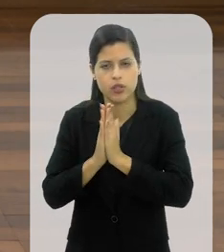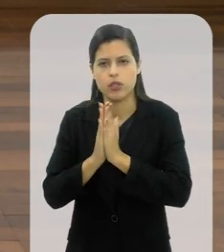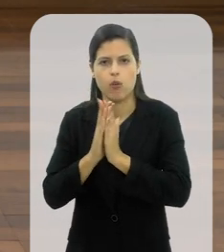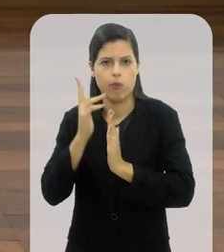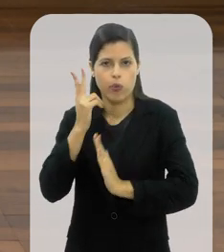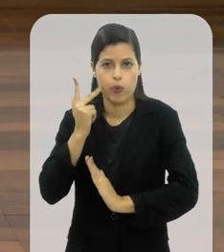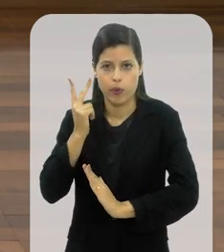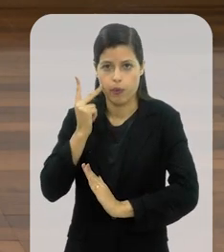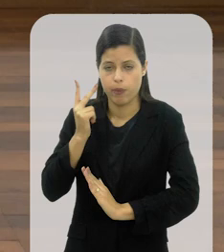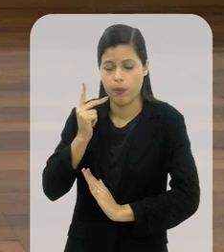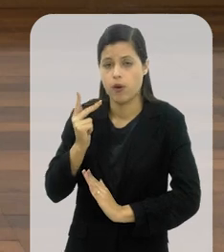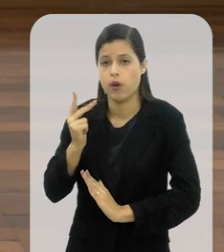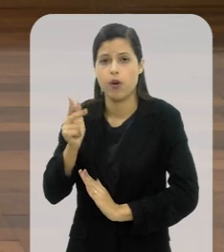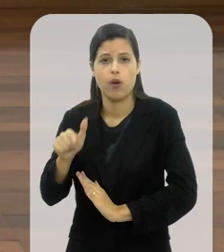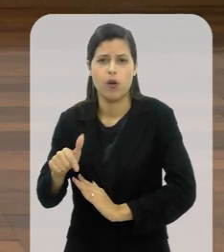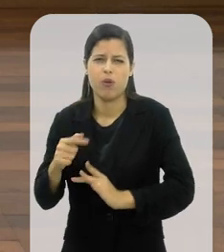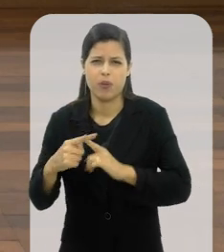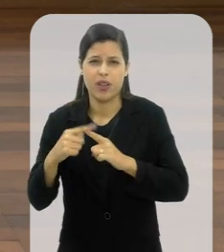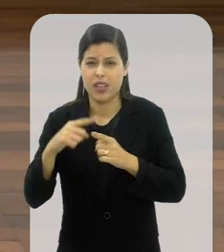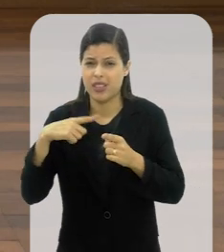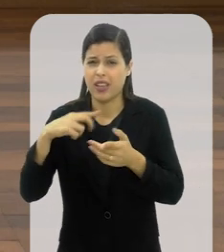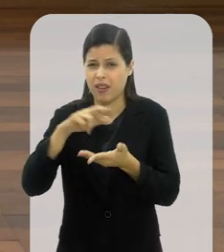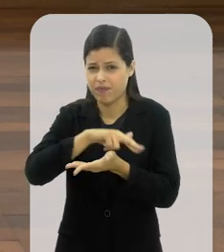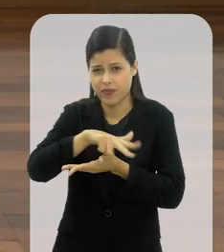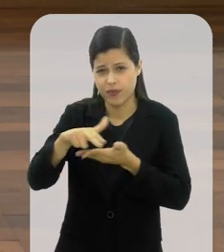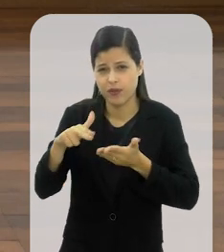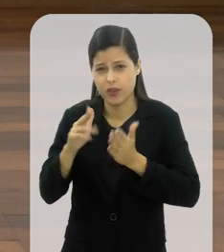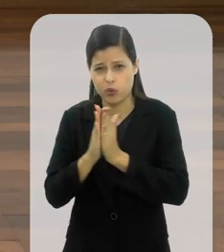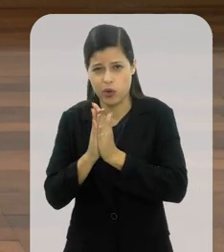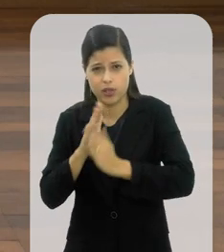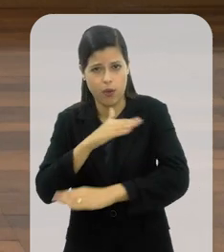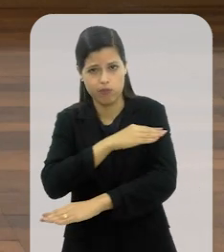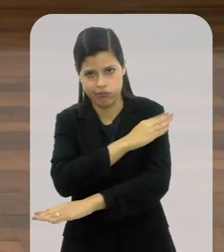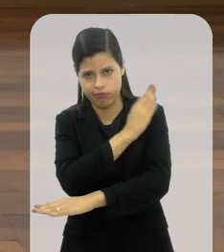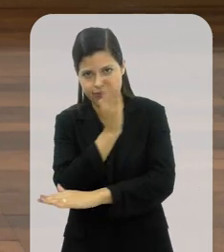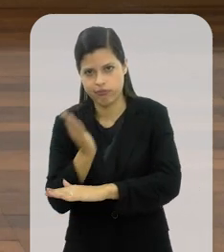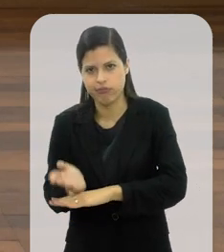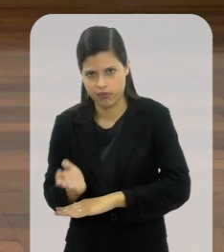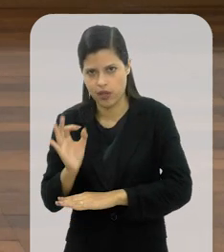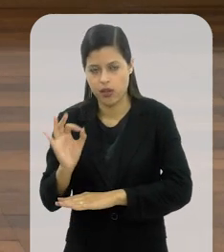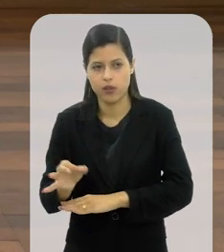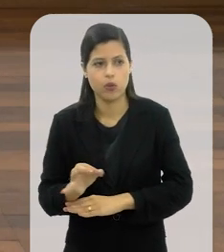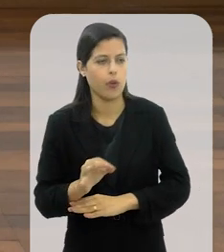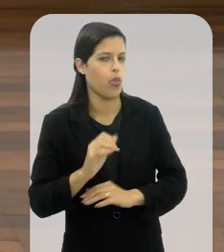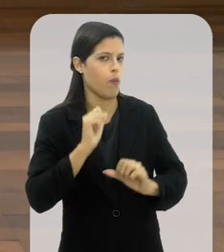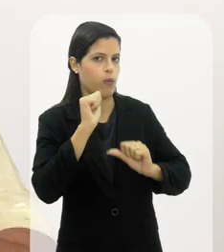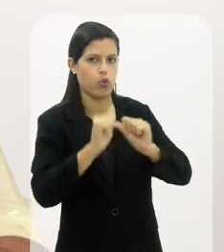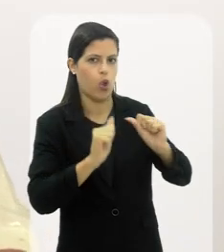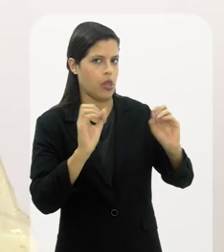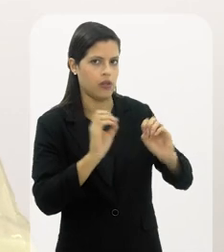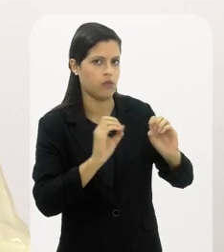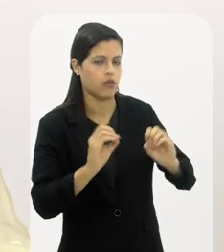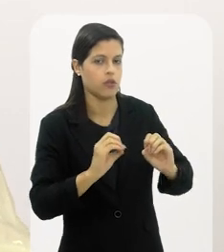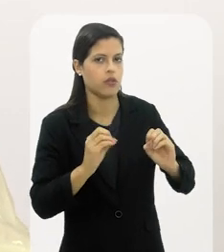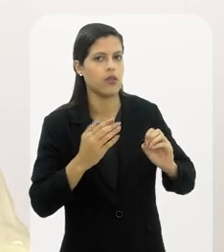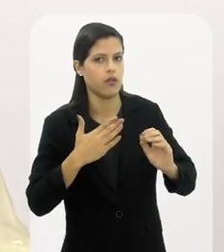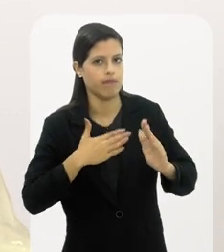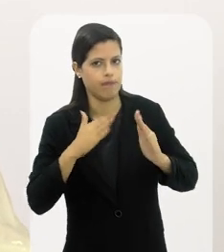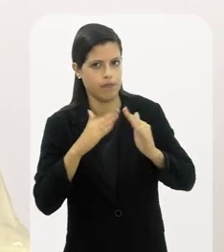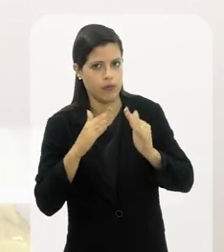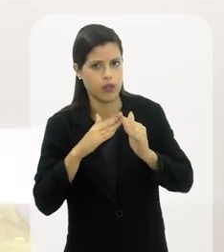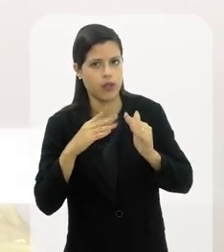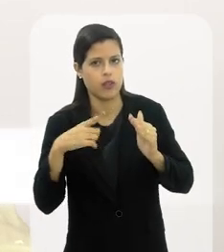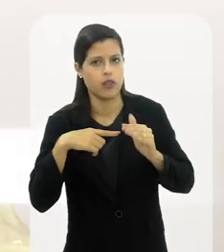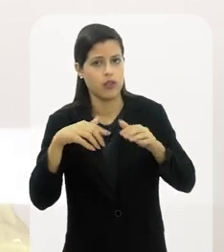orações normalmente, porque vocês têm várias orações por dia, não é isso? Sim. Não, não alterou nada. A minha casa, a gente